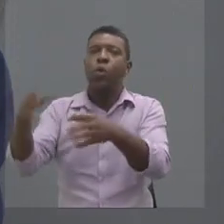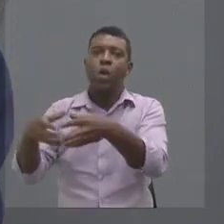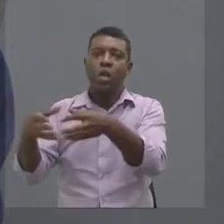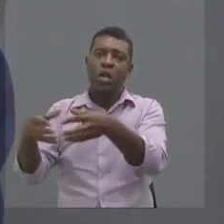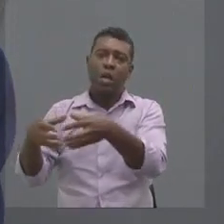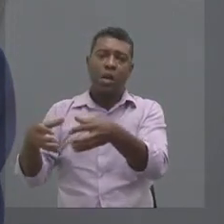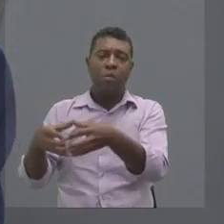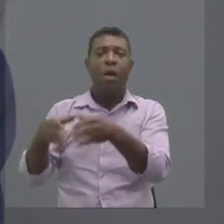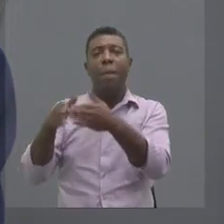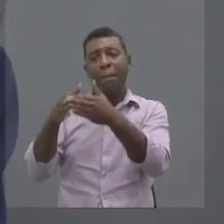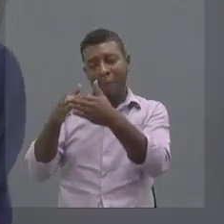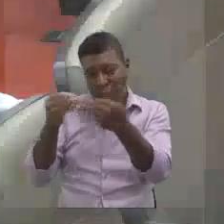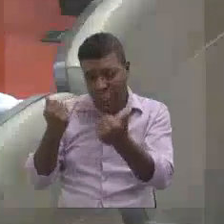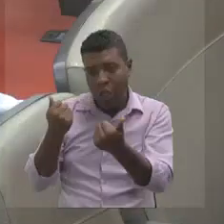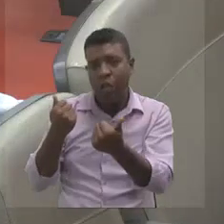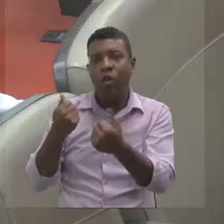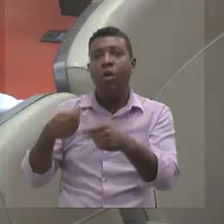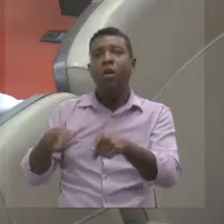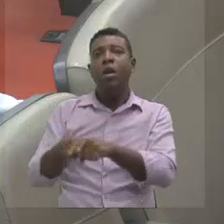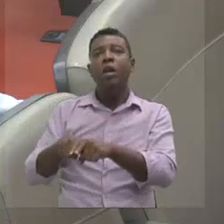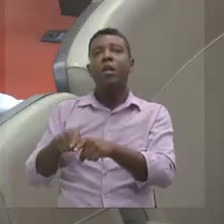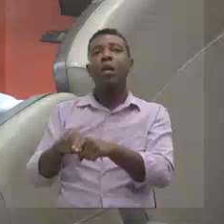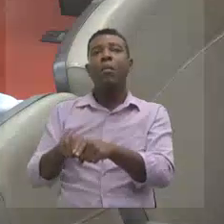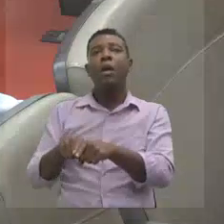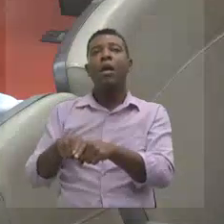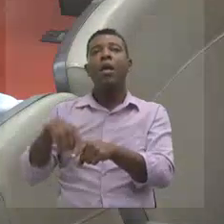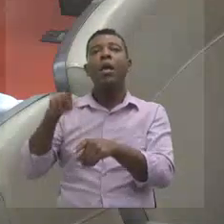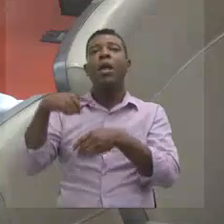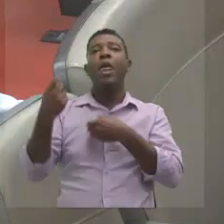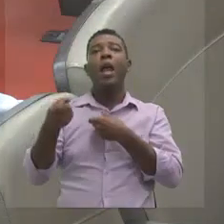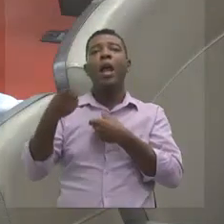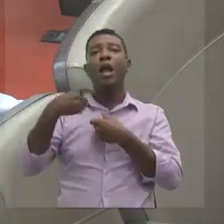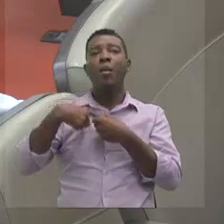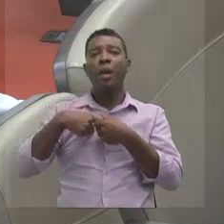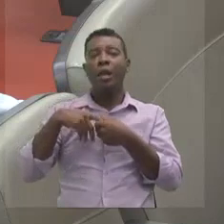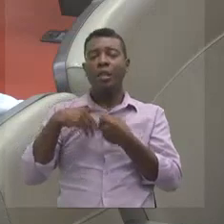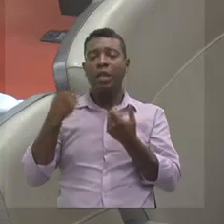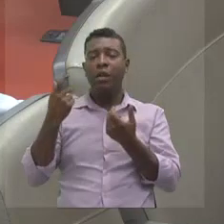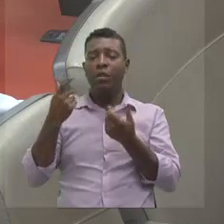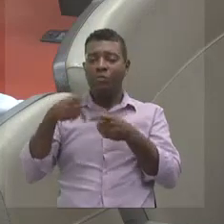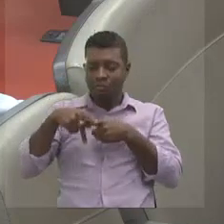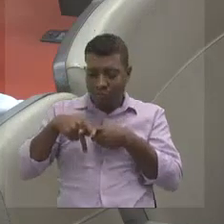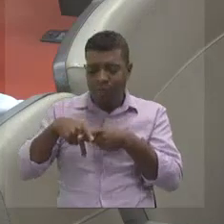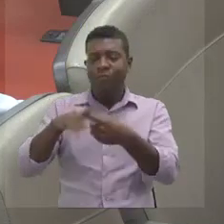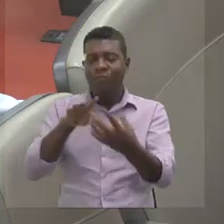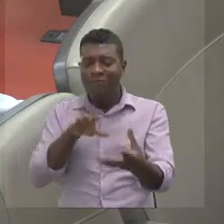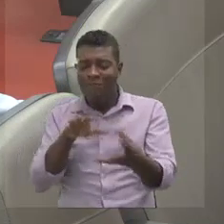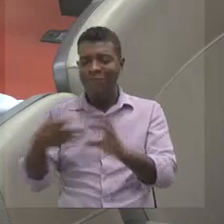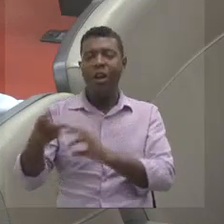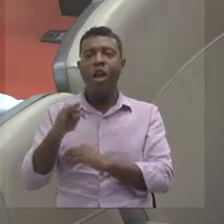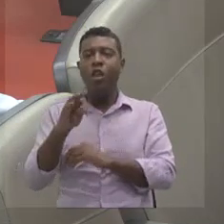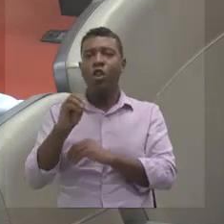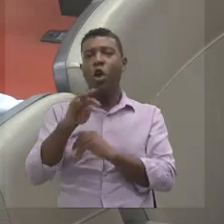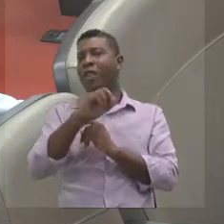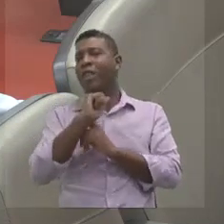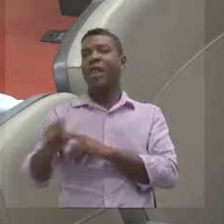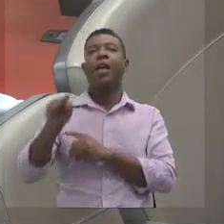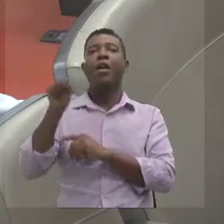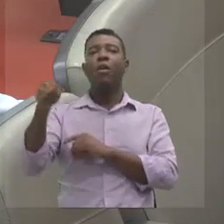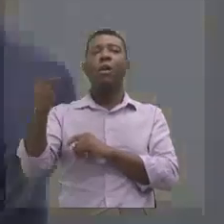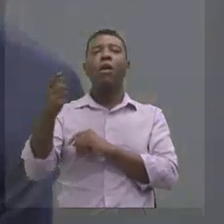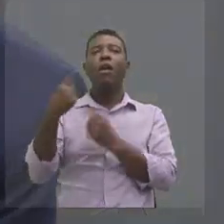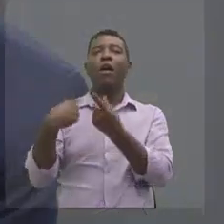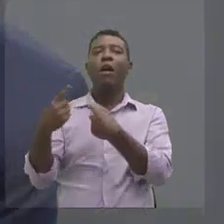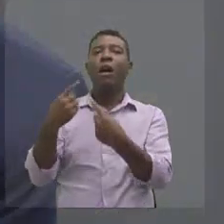de toda de recuperação total da Malha da 482 que liga